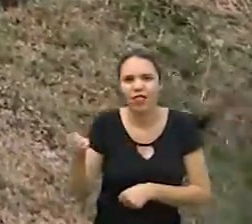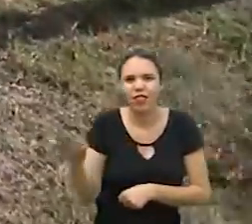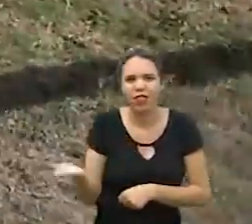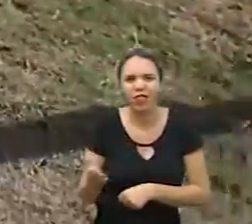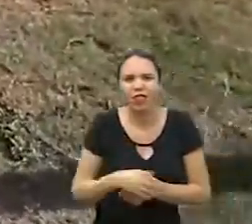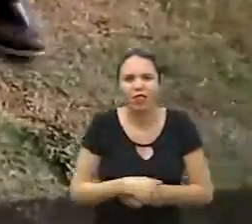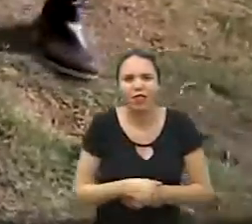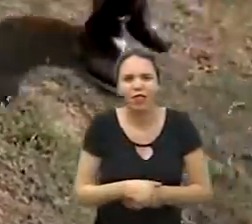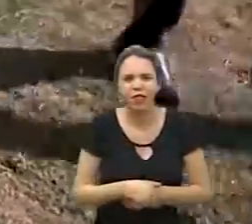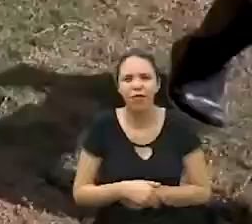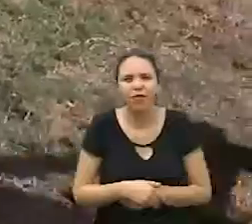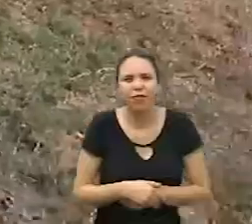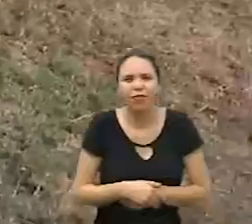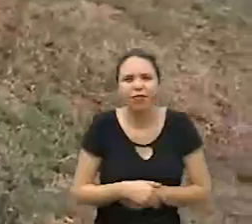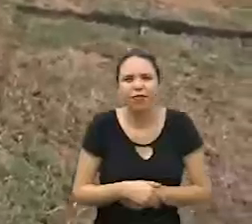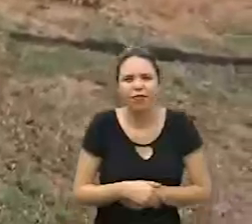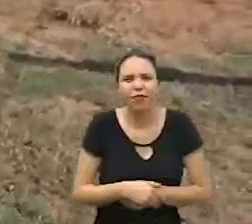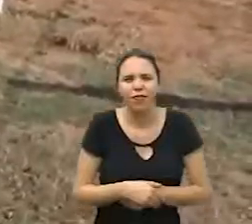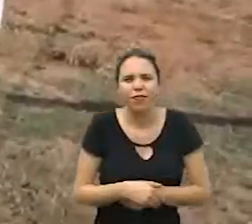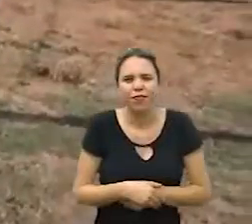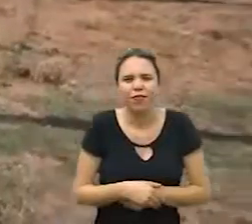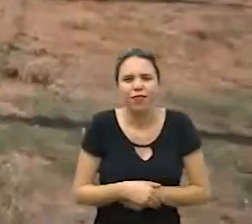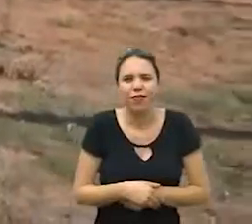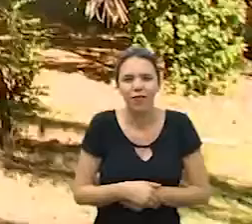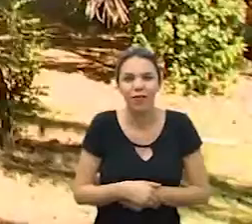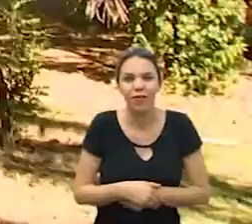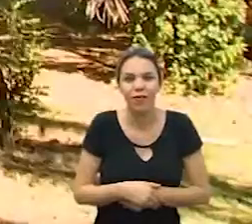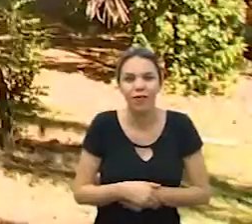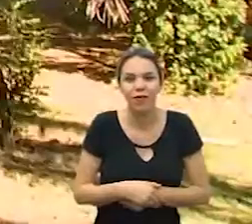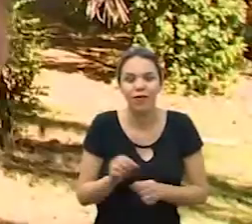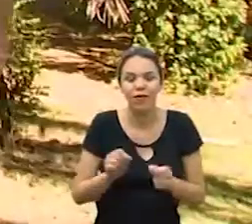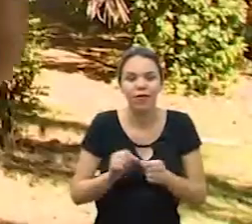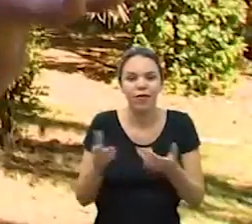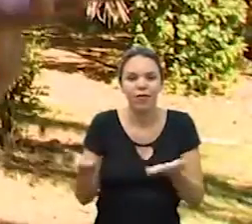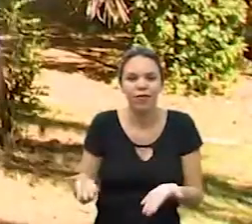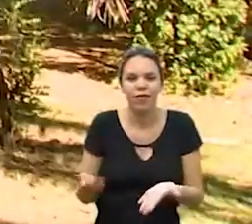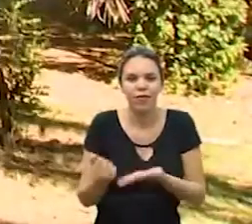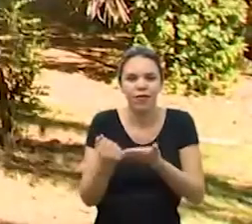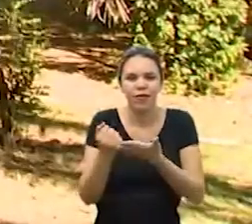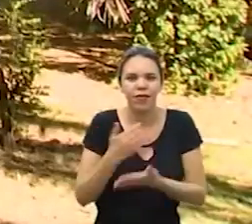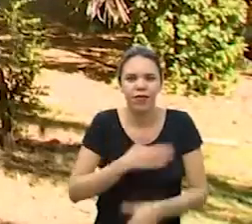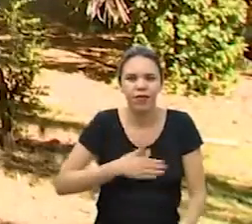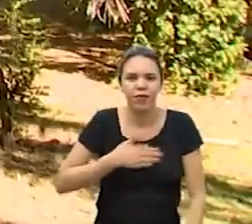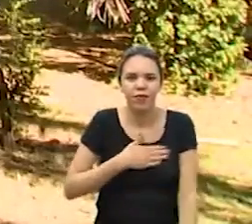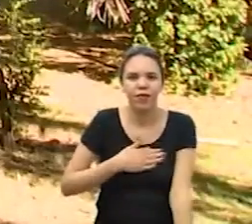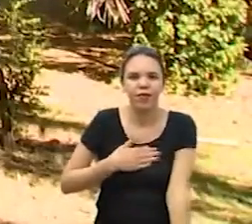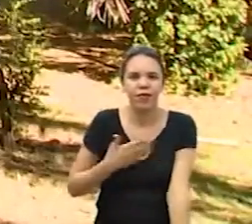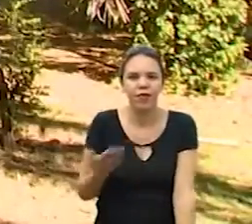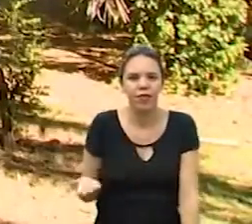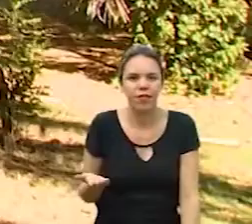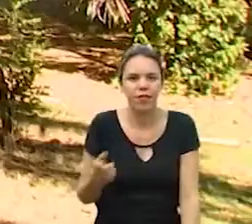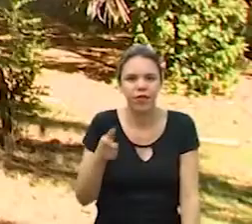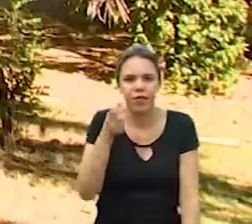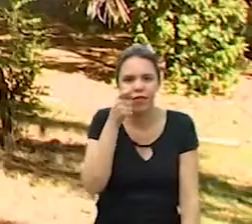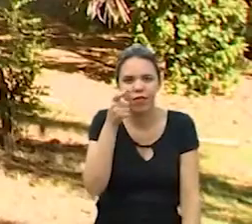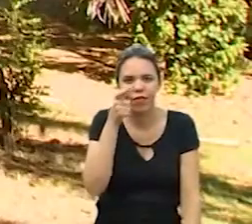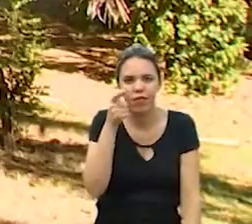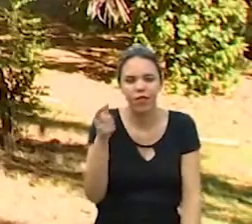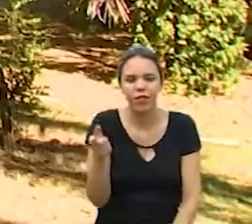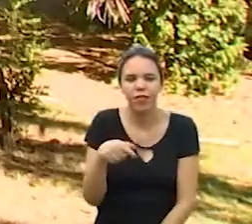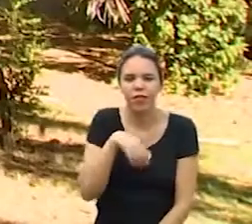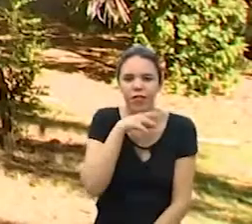Olha, Sérgio. Sérgio, fica ali nela. Fazer isso é extremamente gratificante. Você